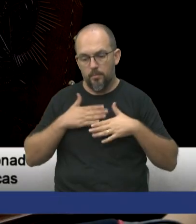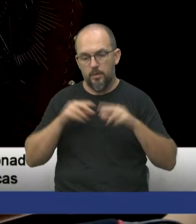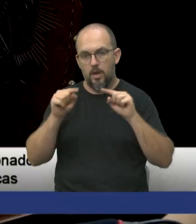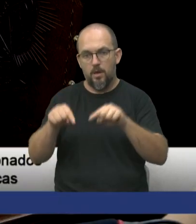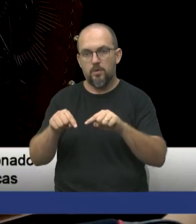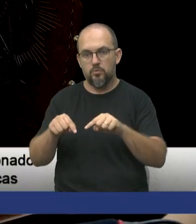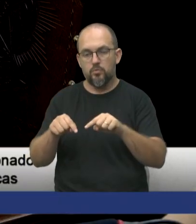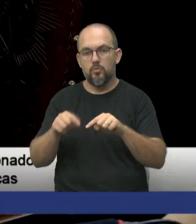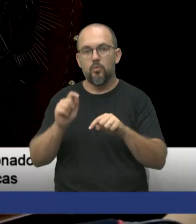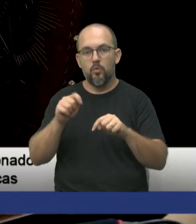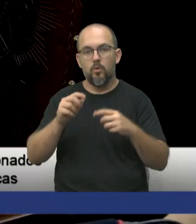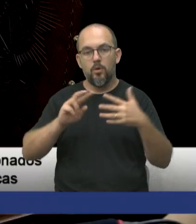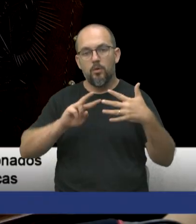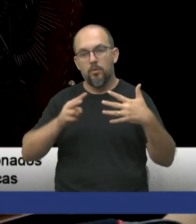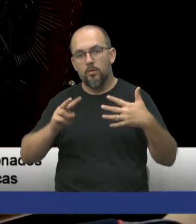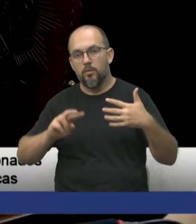a